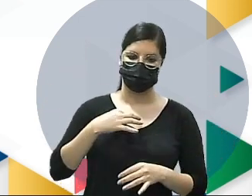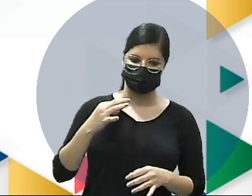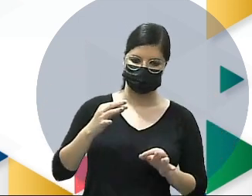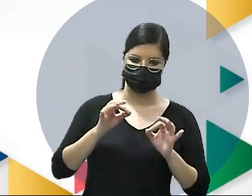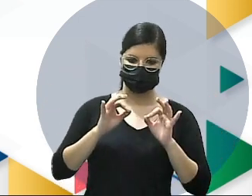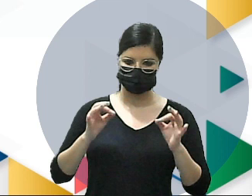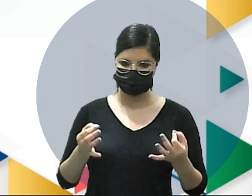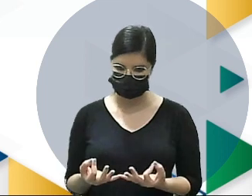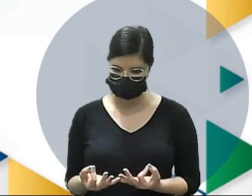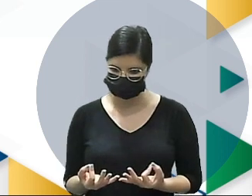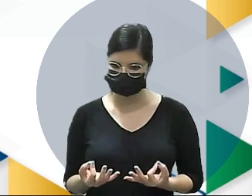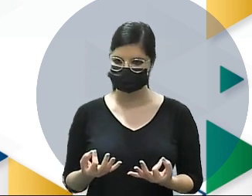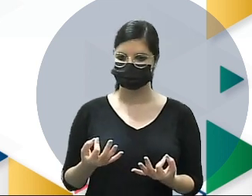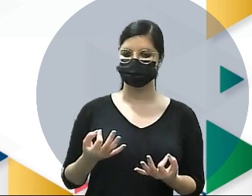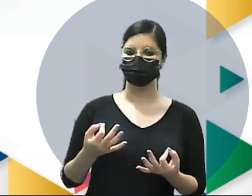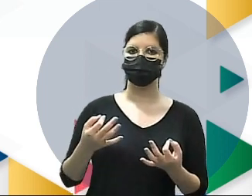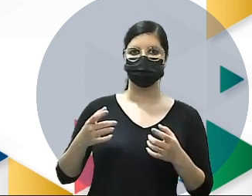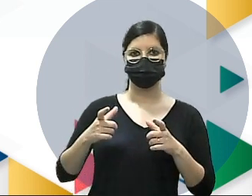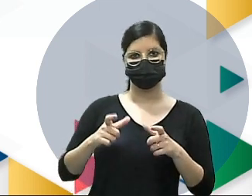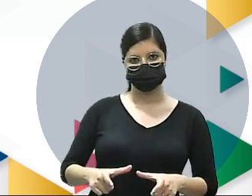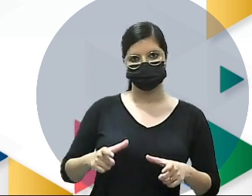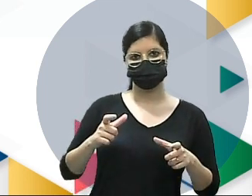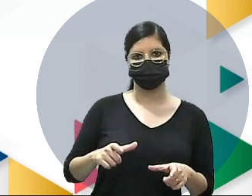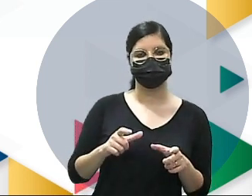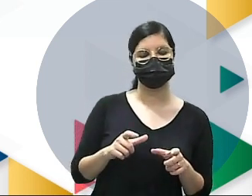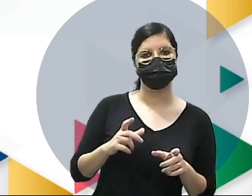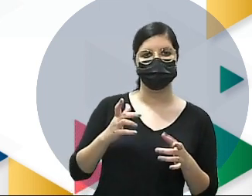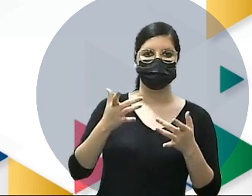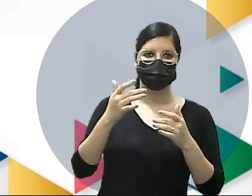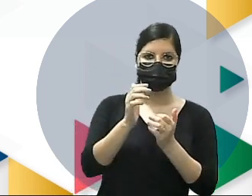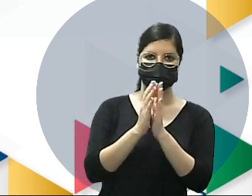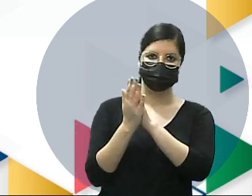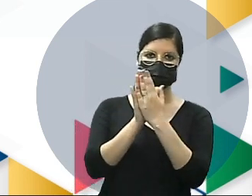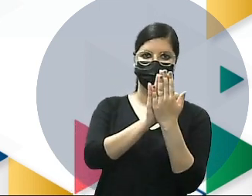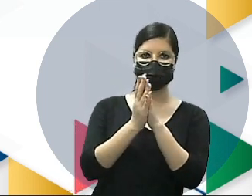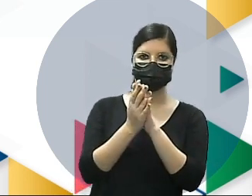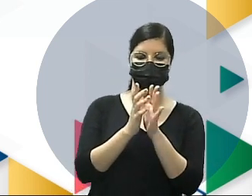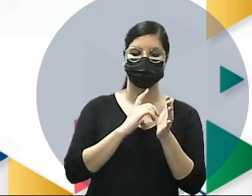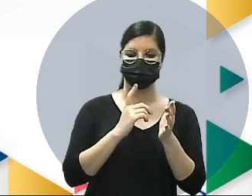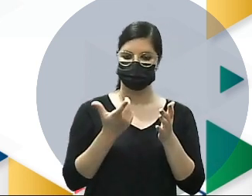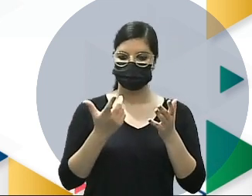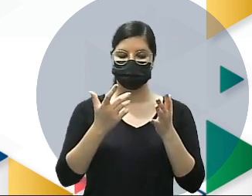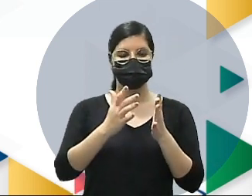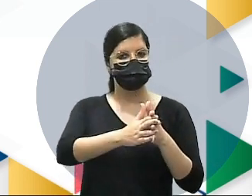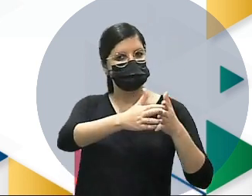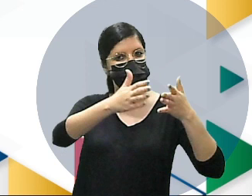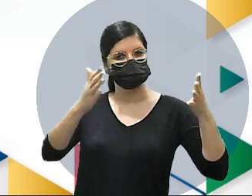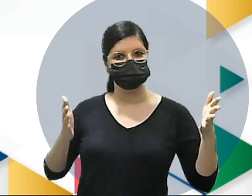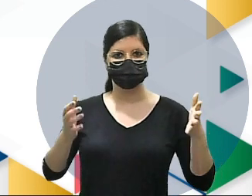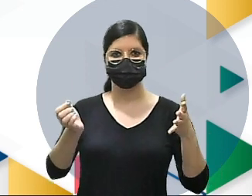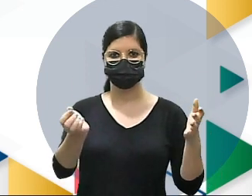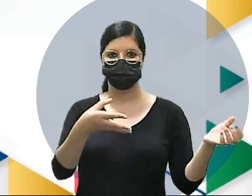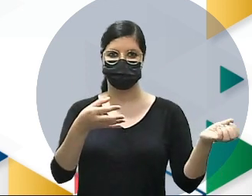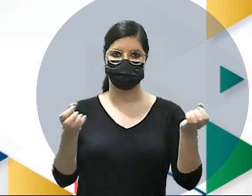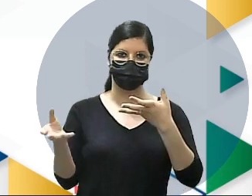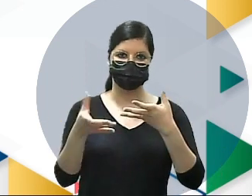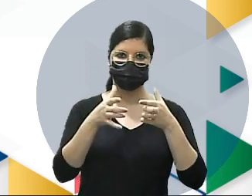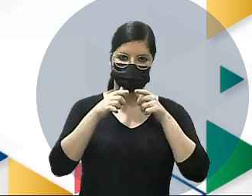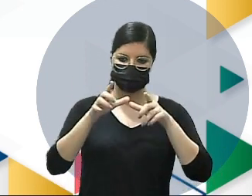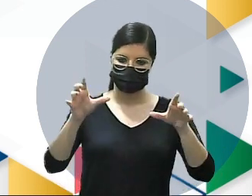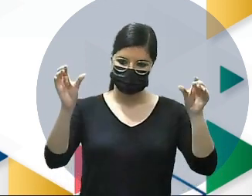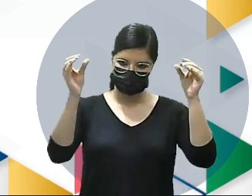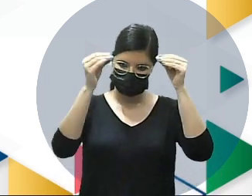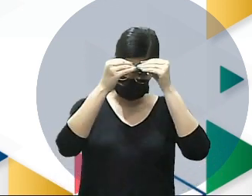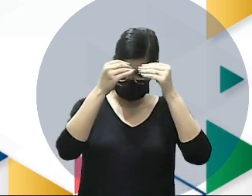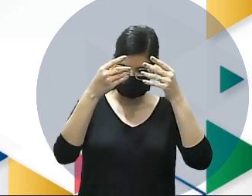ro é indispensável esse cenário os megalomaníacos que tem um balé aí a sua alma ela abriu possibilidades para novas linguagem na